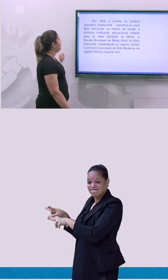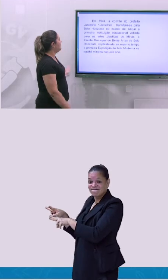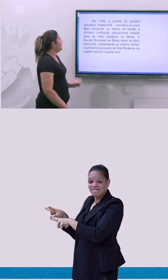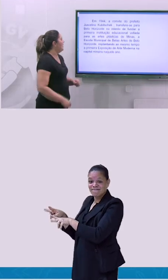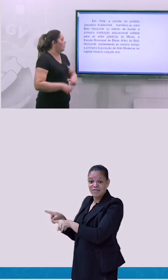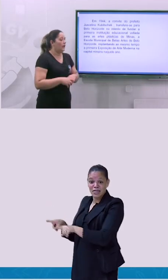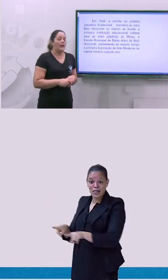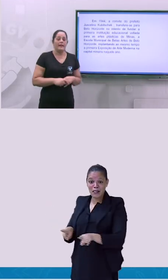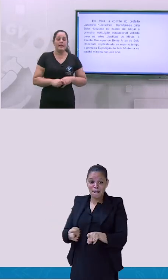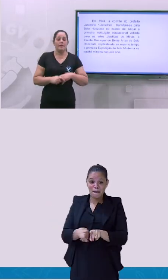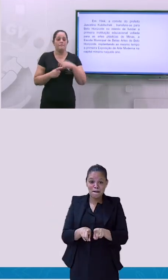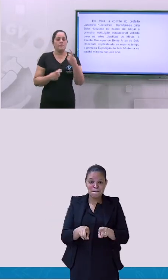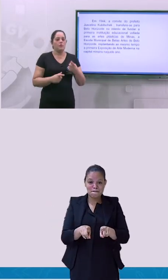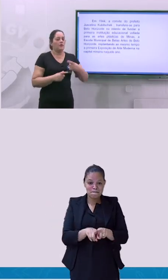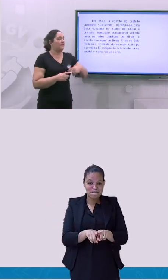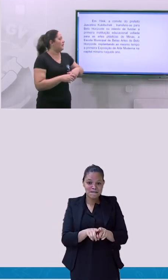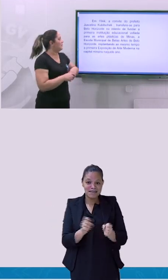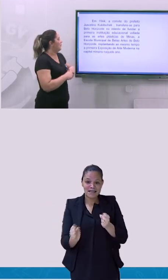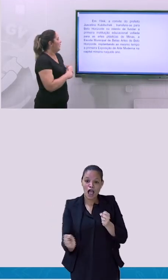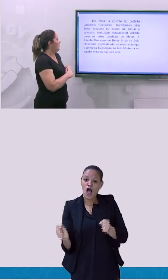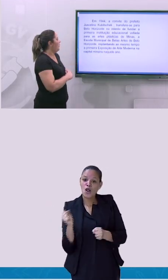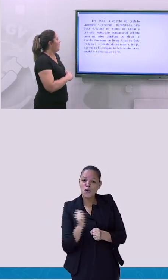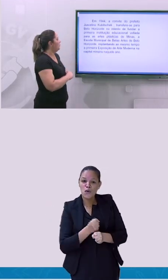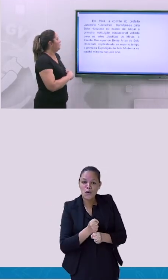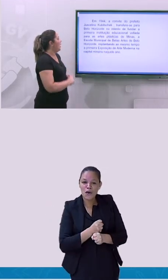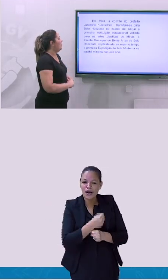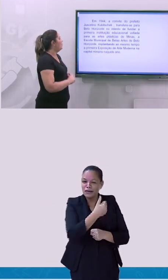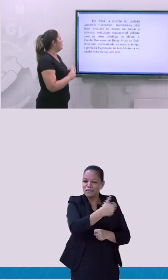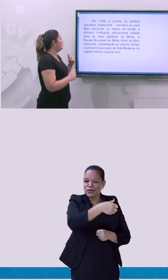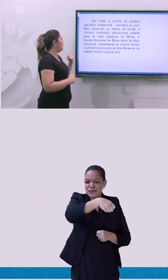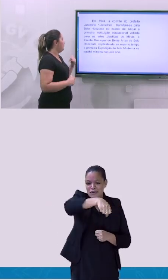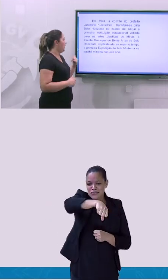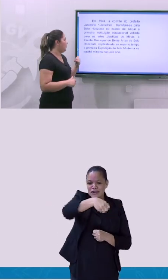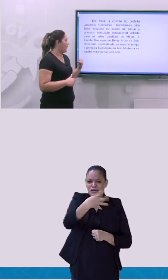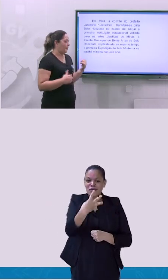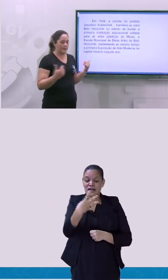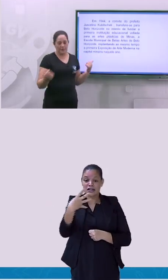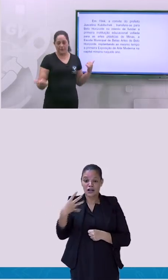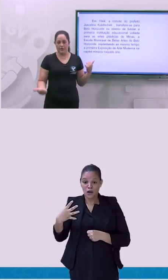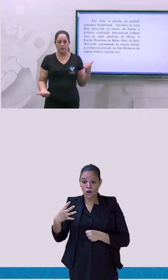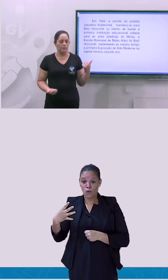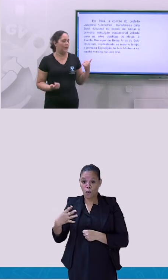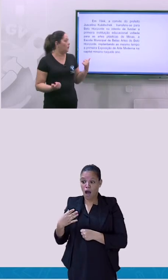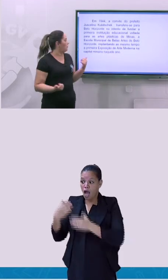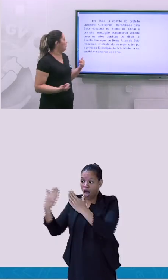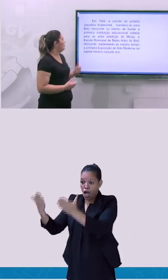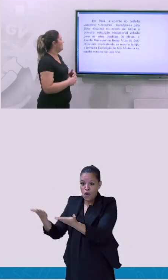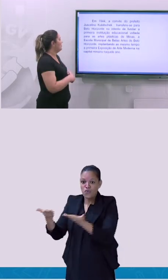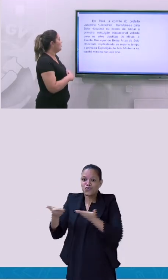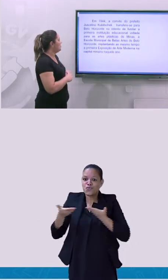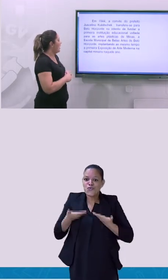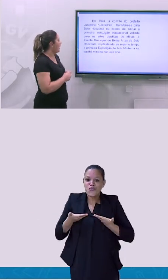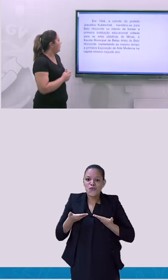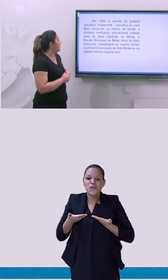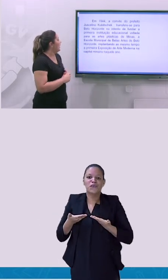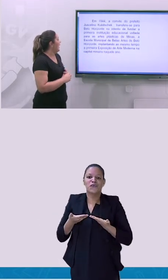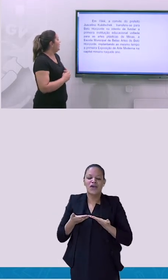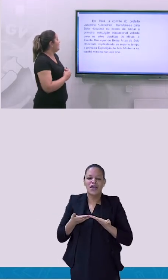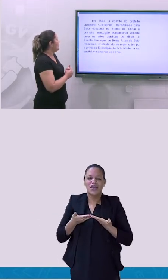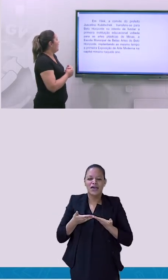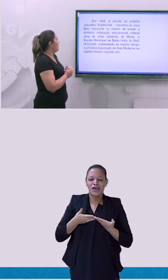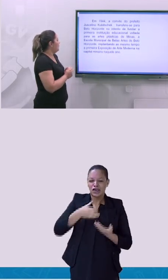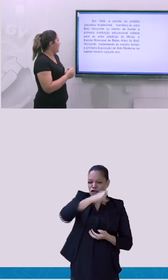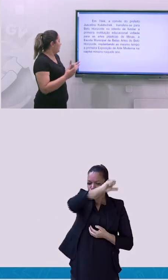Minas? Então, em 1944, a convite do prefeito, na época o prefeito de Belo Horizonte, Juscelino Kubitschek,